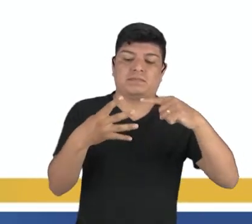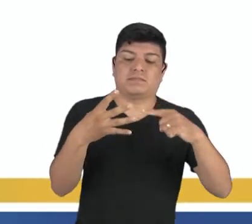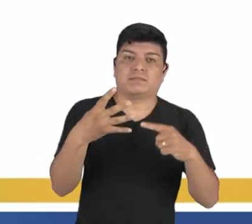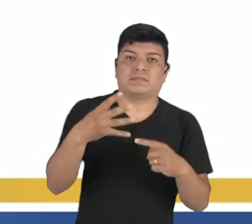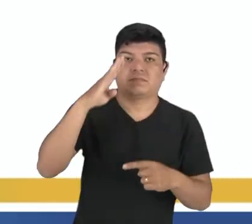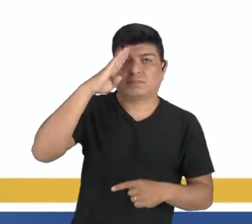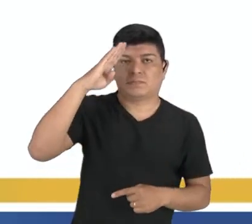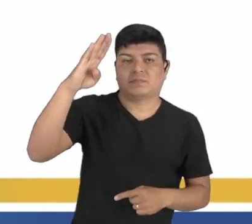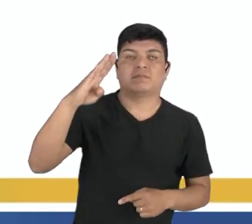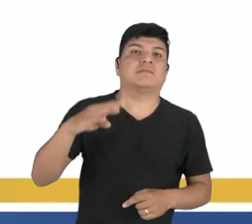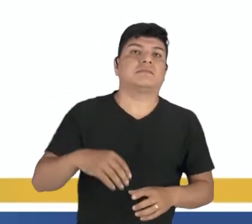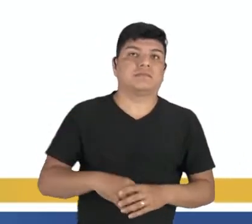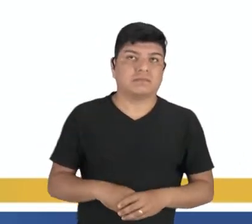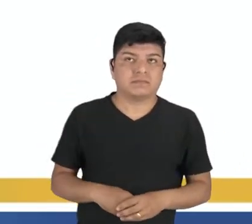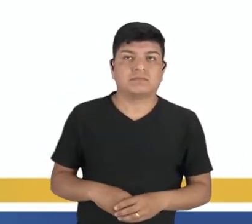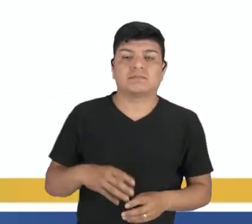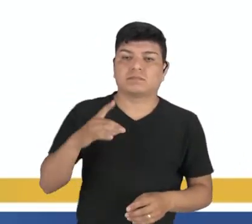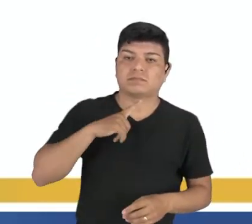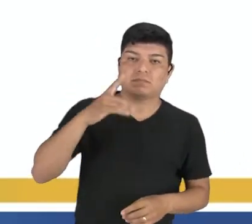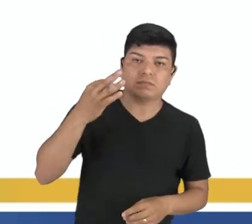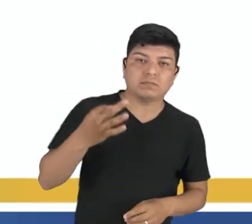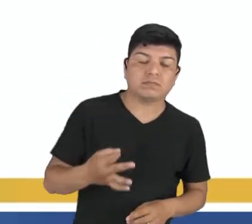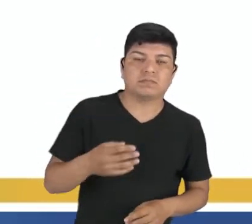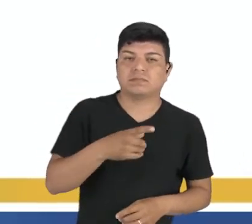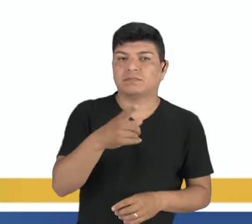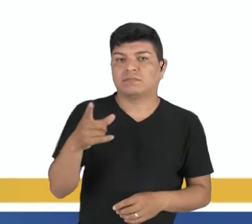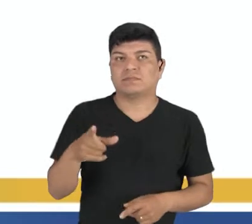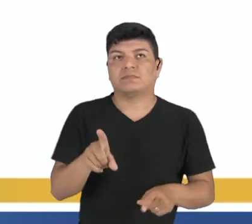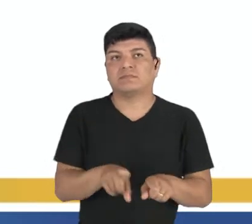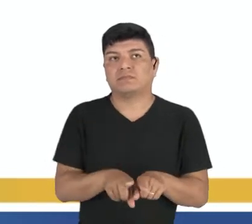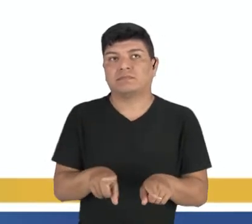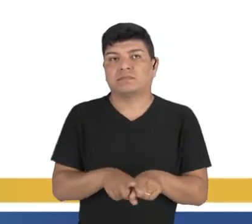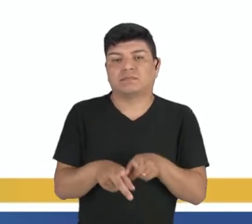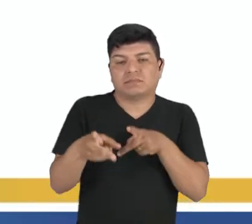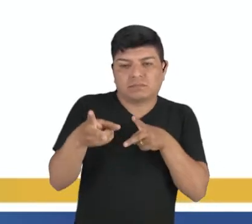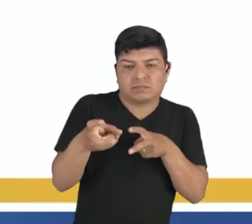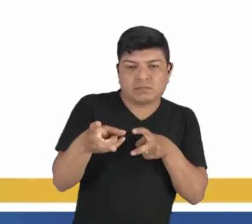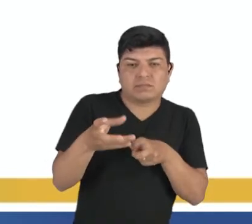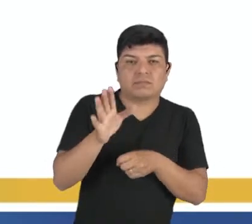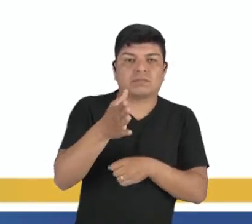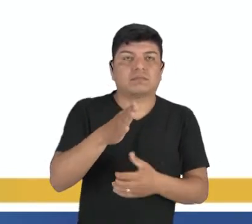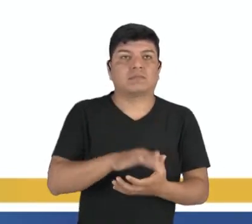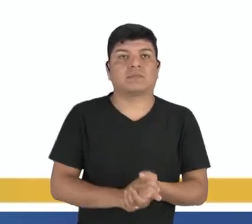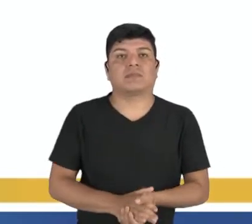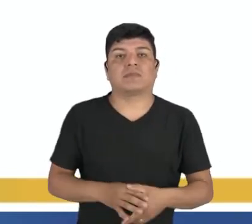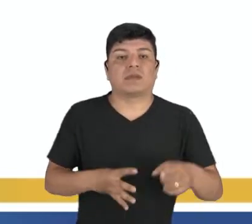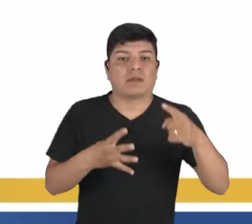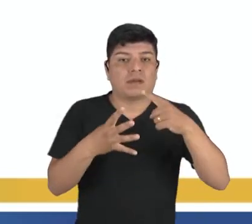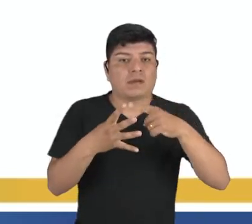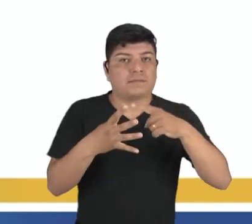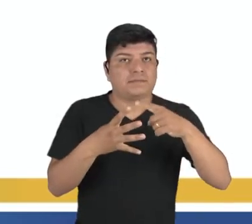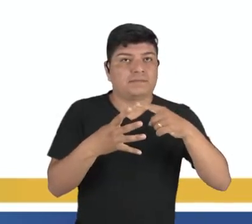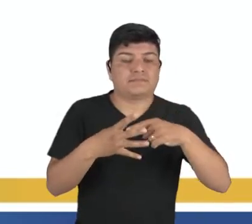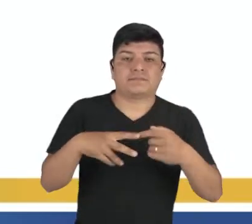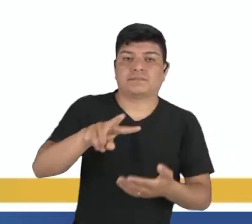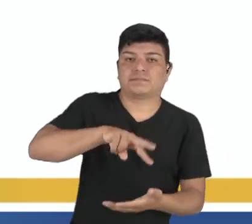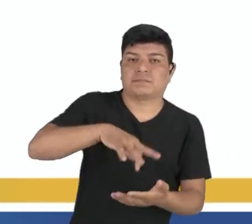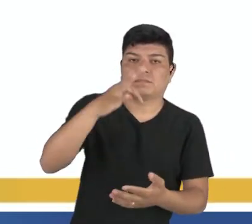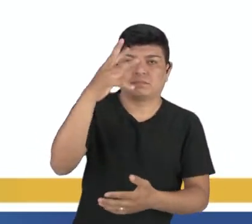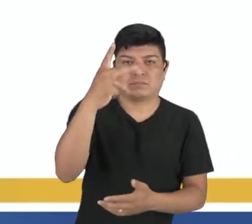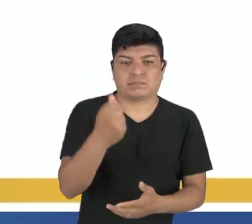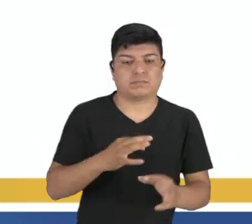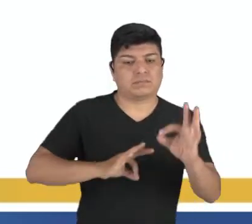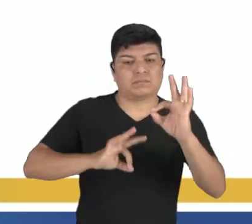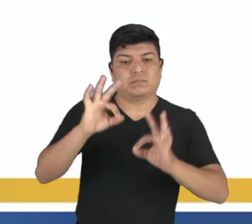que são principais, e eu tenho certeza que você também já identificou elas. A primeira, as danças africanas